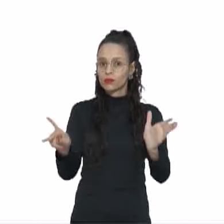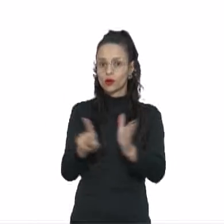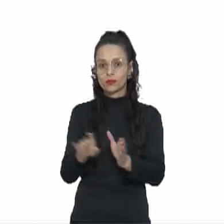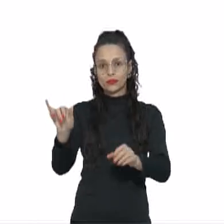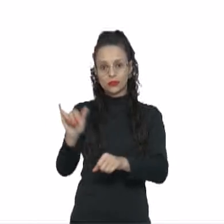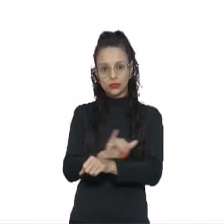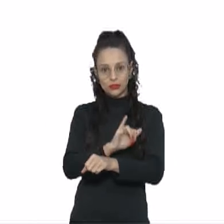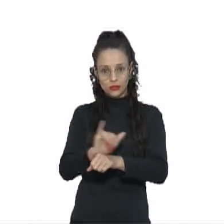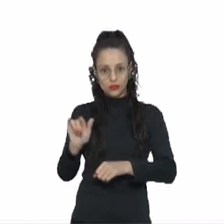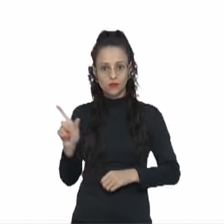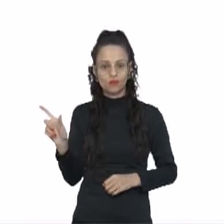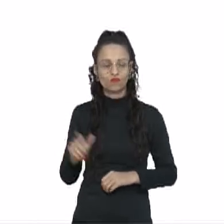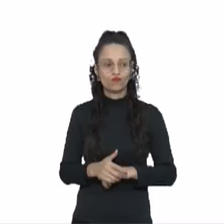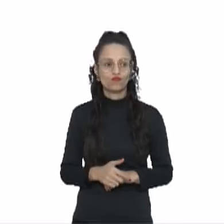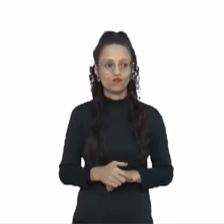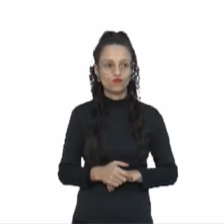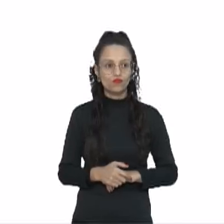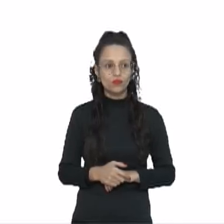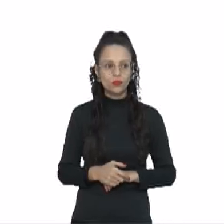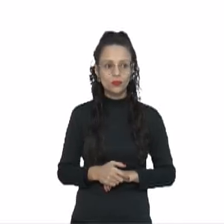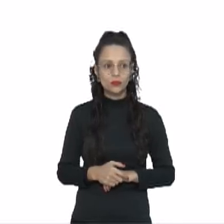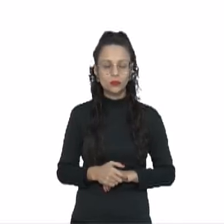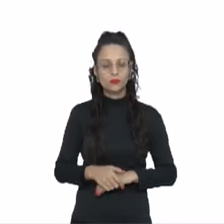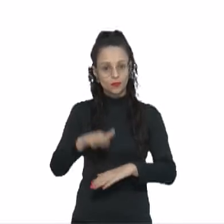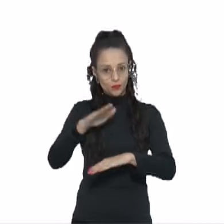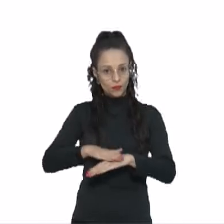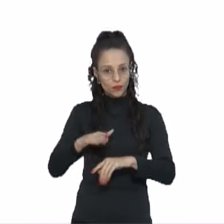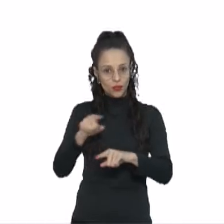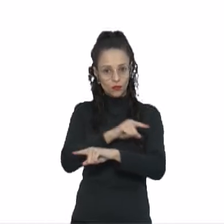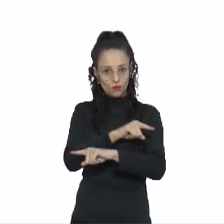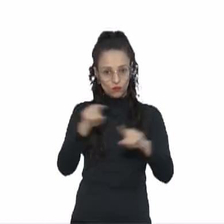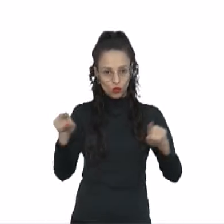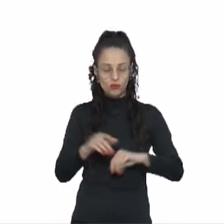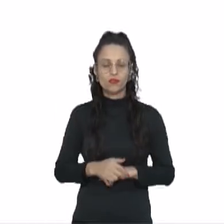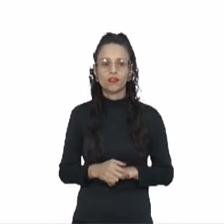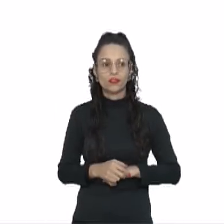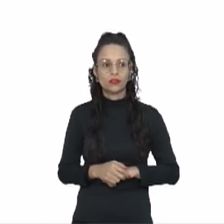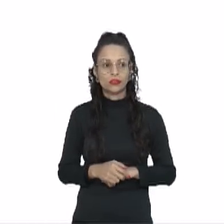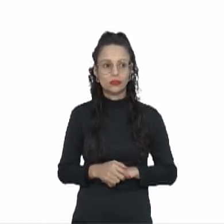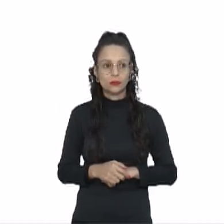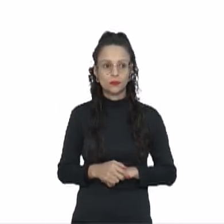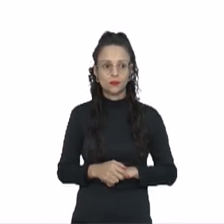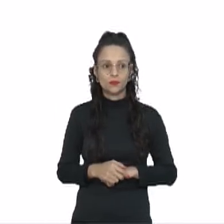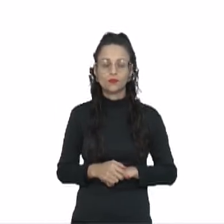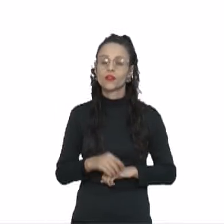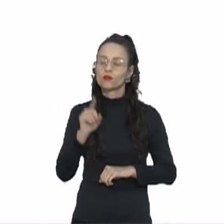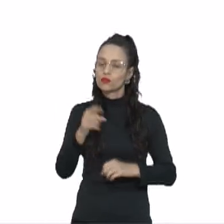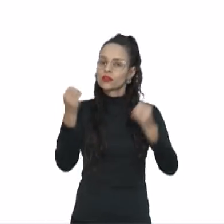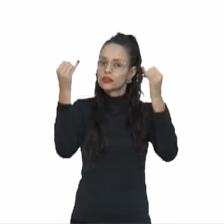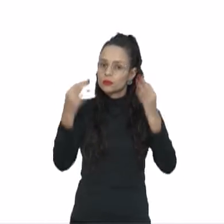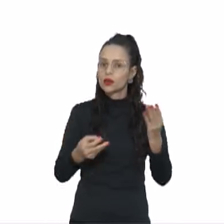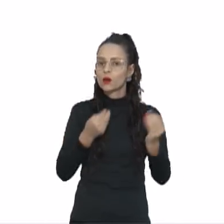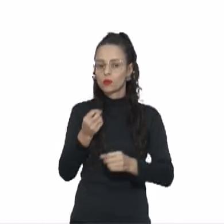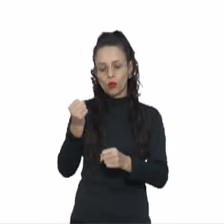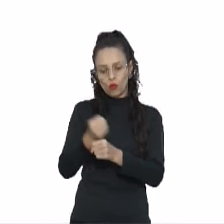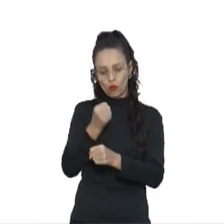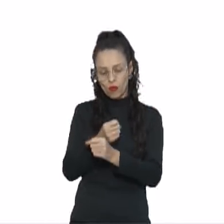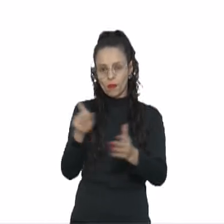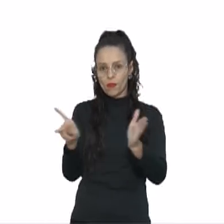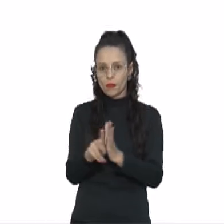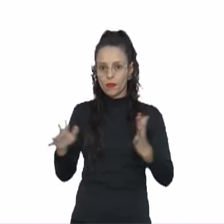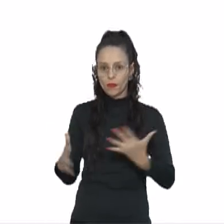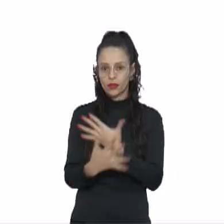dominarem o Vale Sagrado dos Incas. Com vocês, destaque, de acordo com a nossa aula, descreva como eram as construções